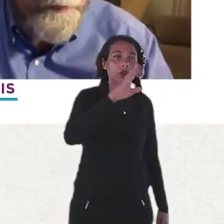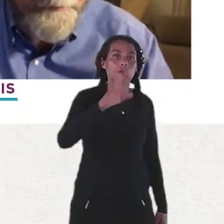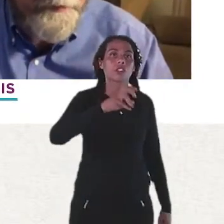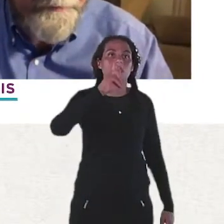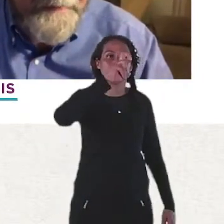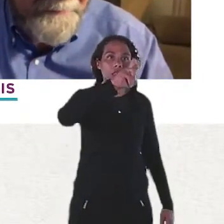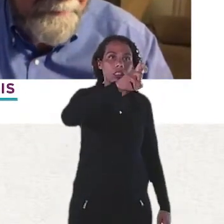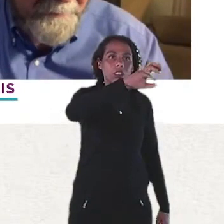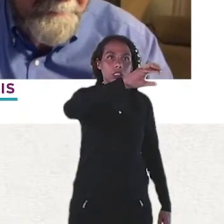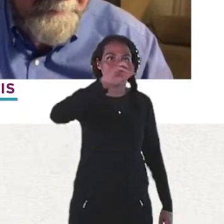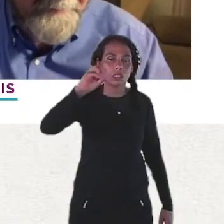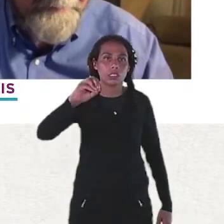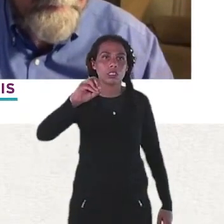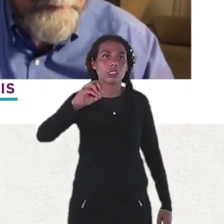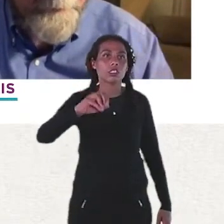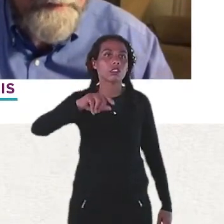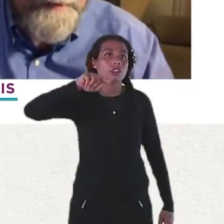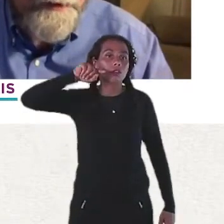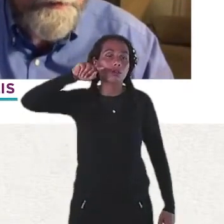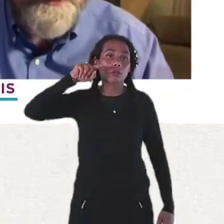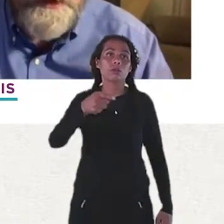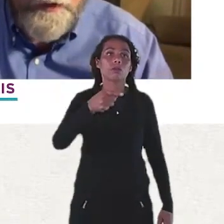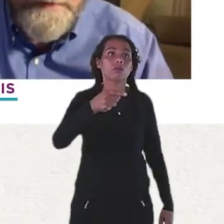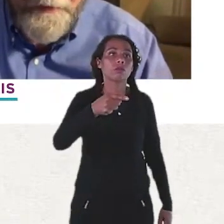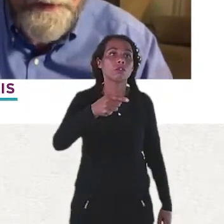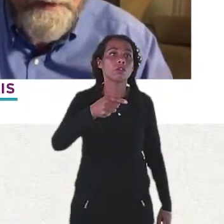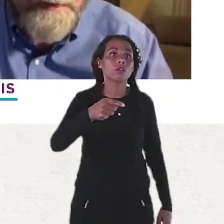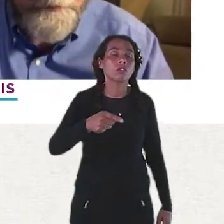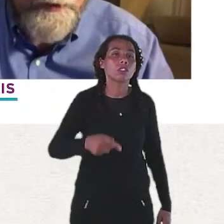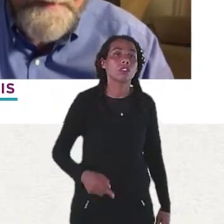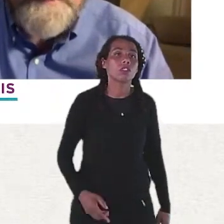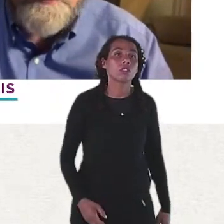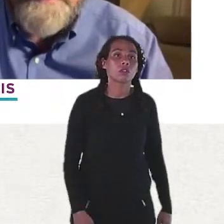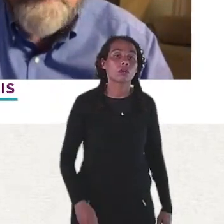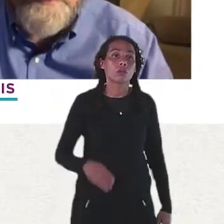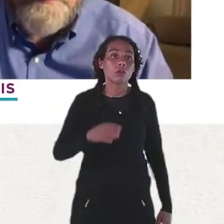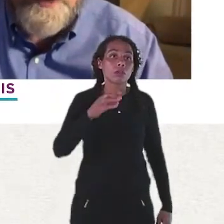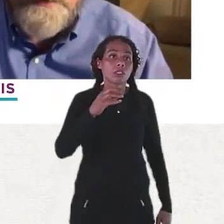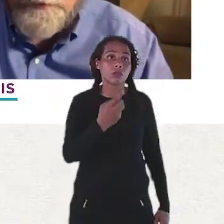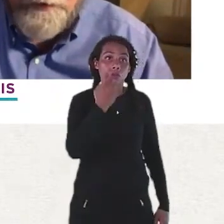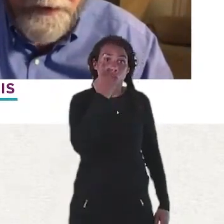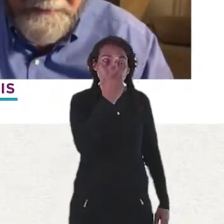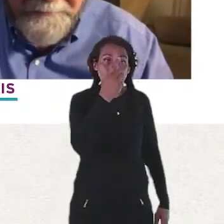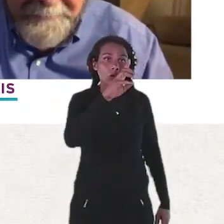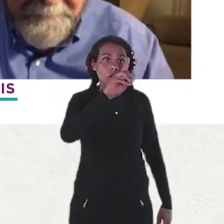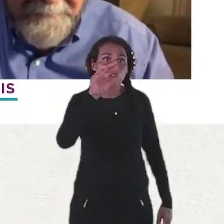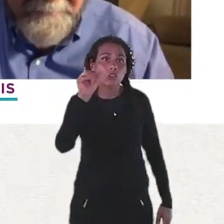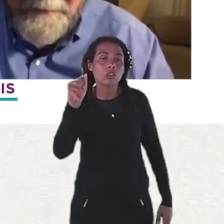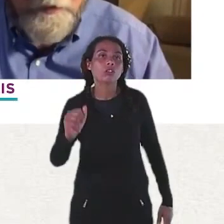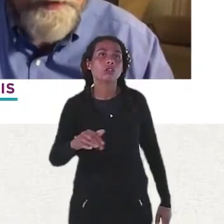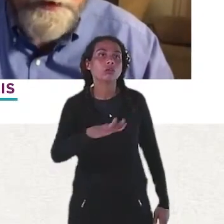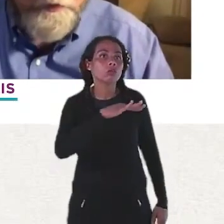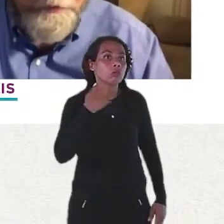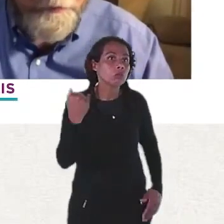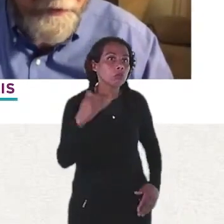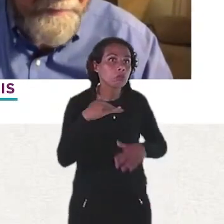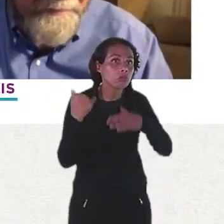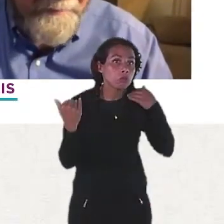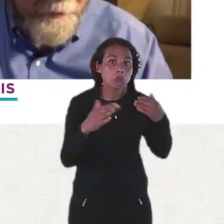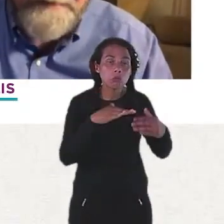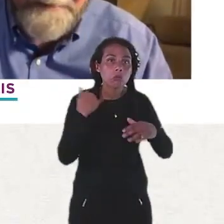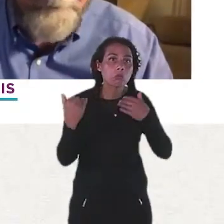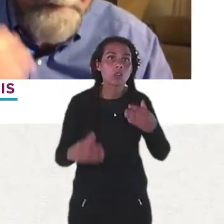10 vezes subnotificado. Eles podem ter tido 5 milhões de casos por dia e 50 mil mortes por dia. Não 5